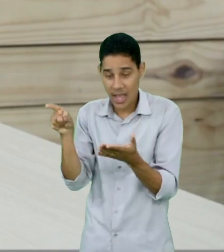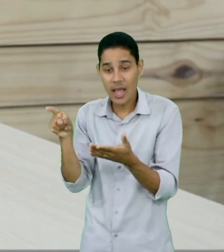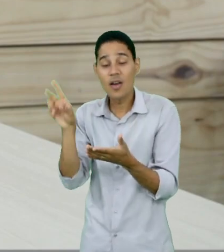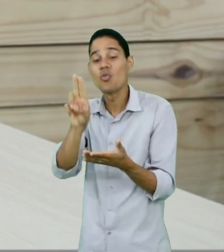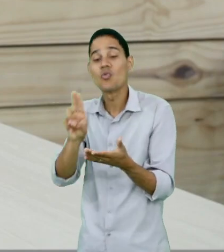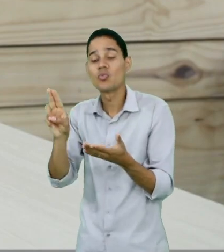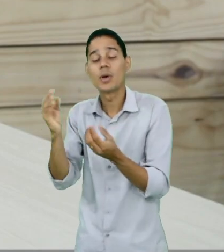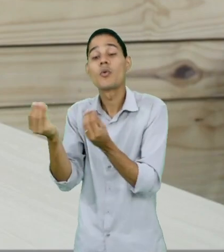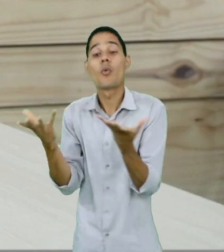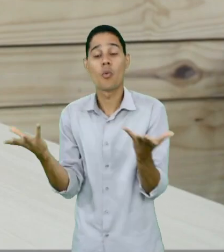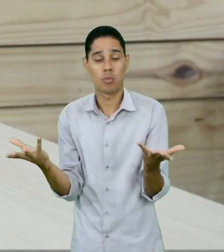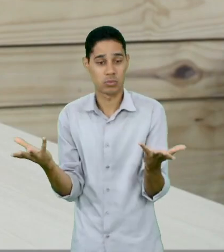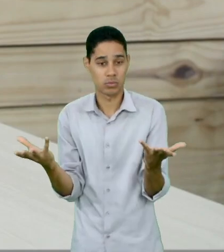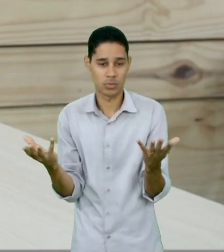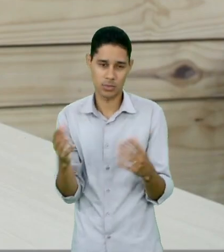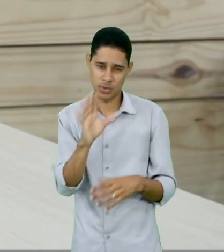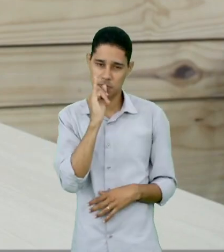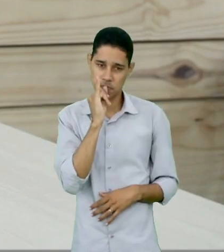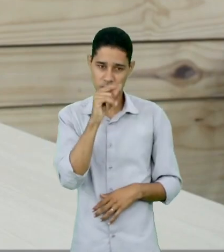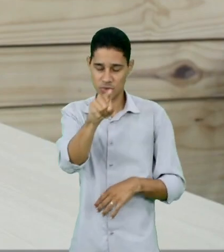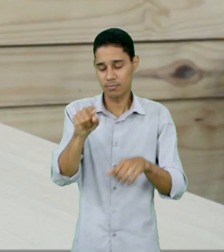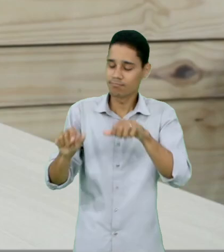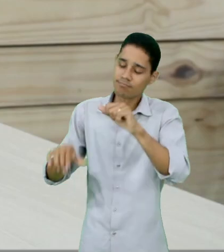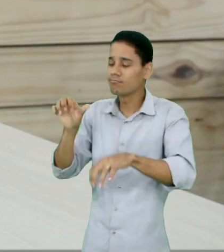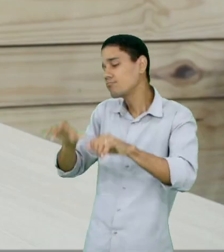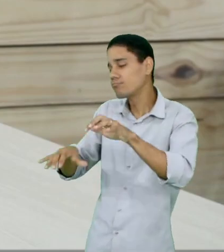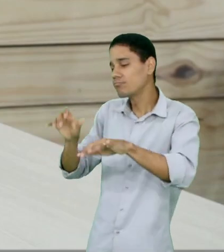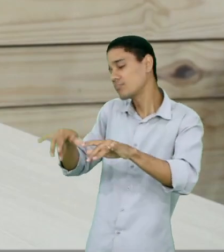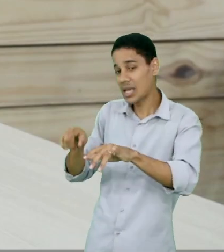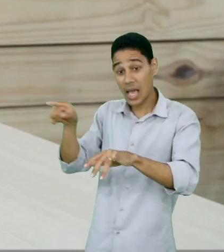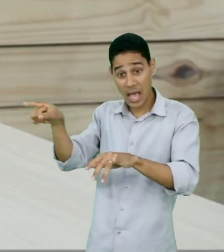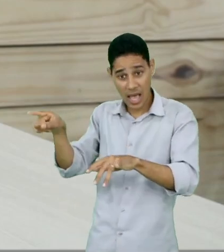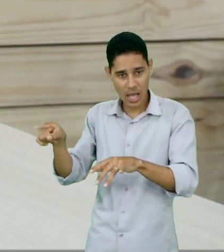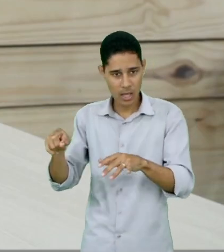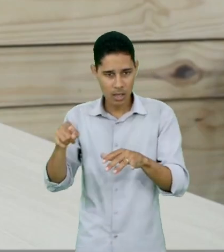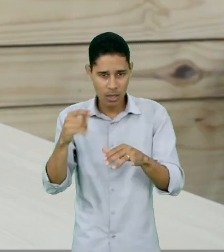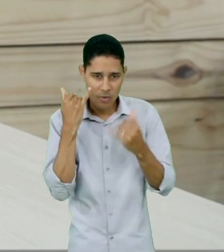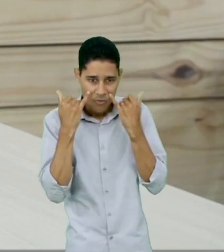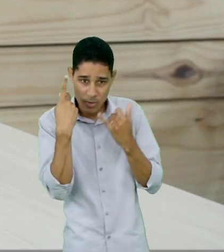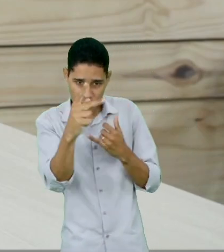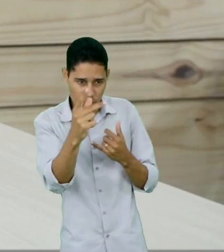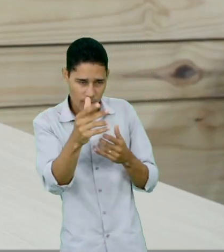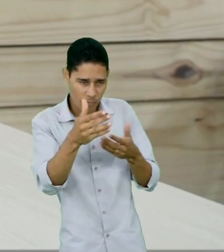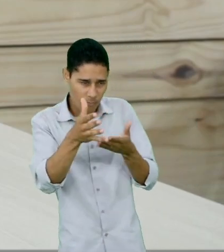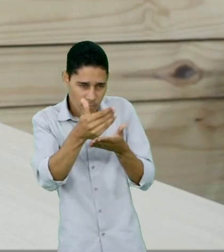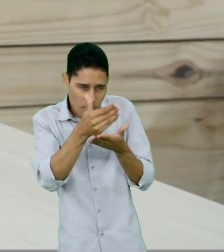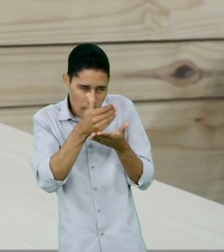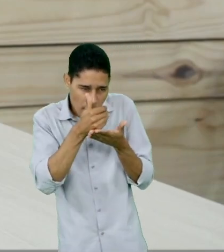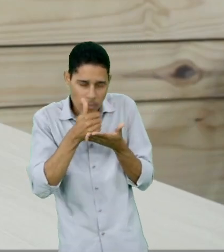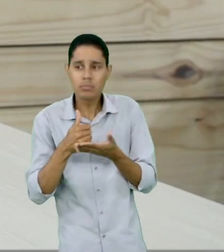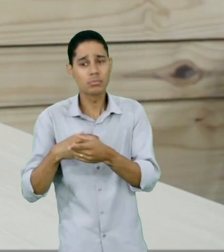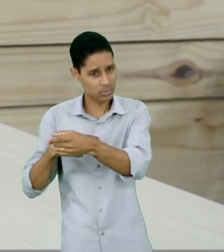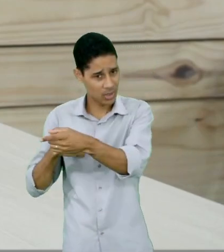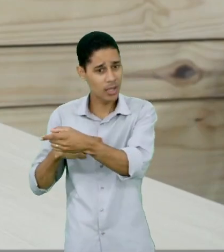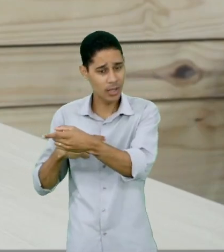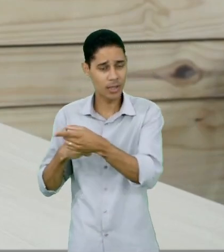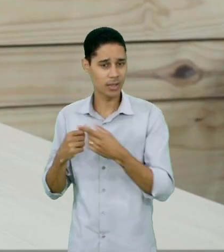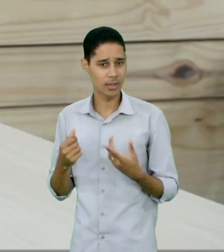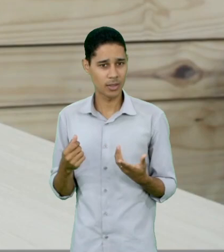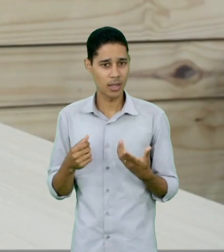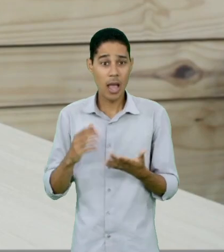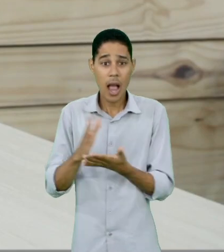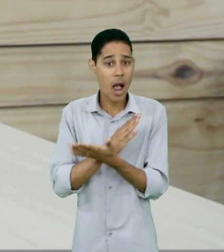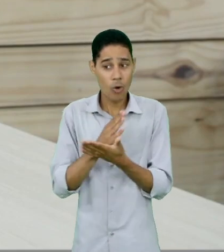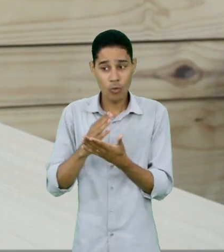o site não está colhendo informação. Ele está colhendo uma série de informações daquele momento que você está ali. né? Em alguns sites, inclusive, a